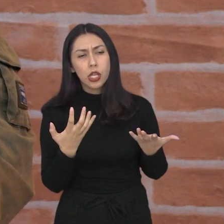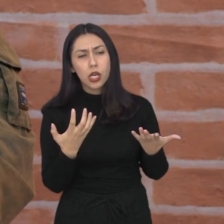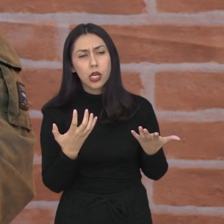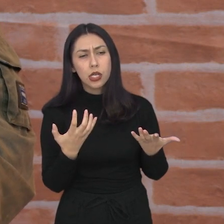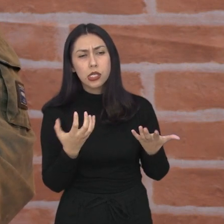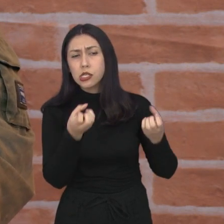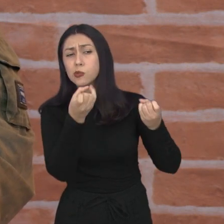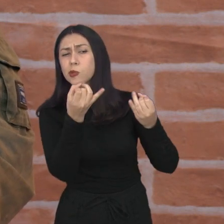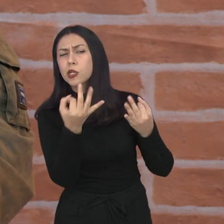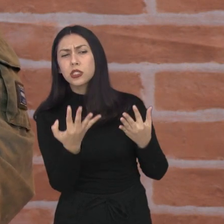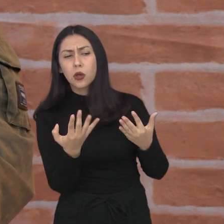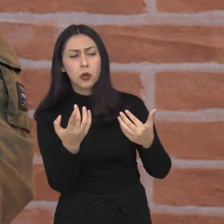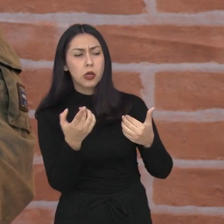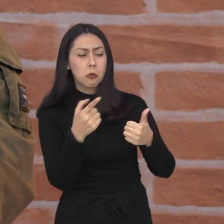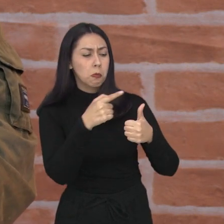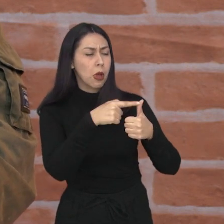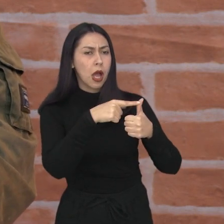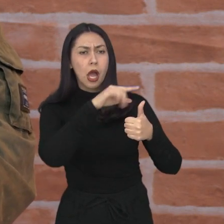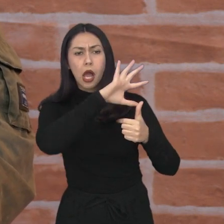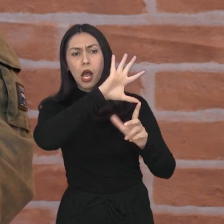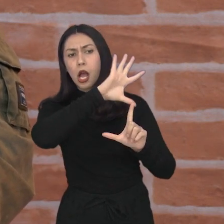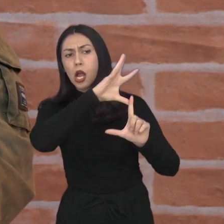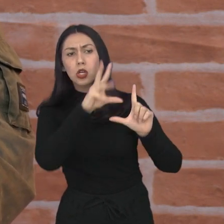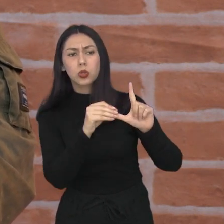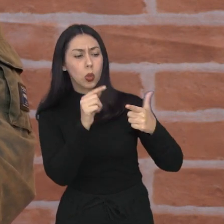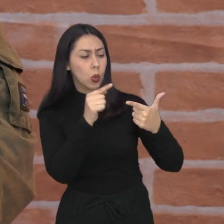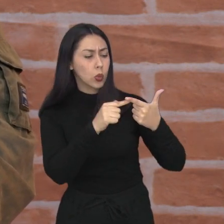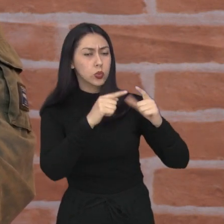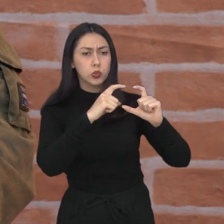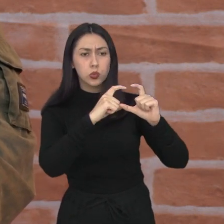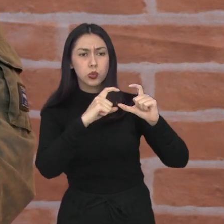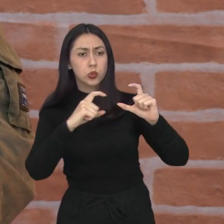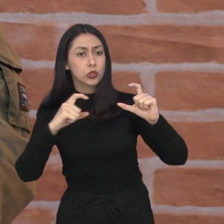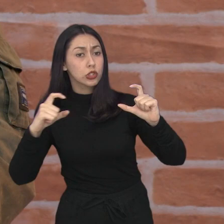uma dúvida técnica. Eu tenho a diferença de cartoon pra tira,